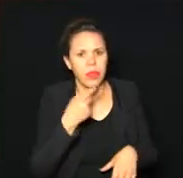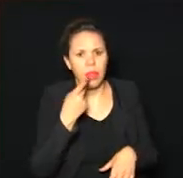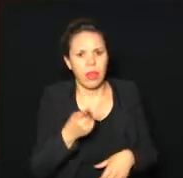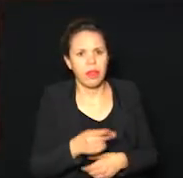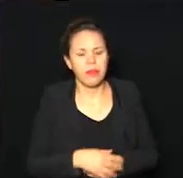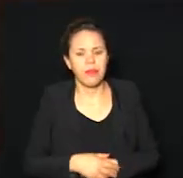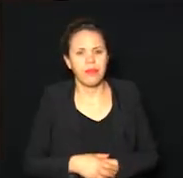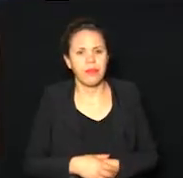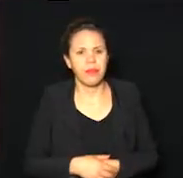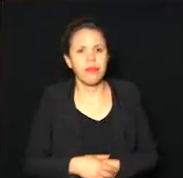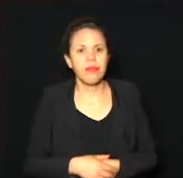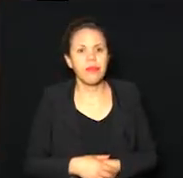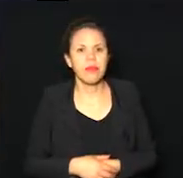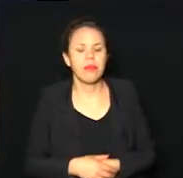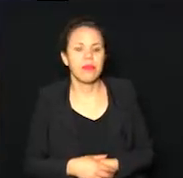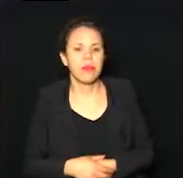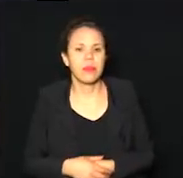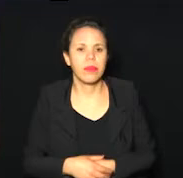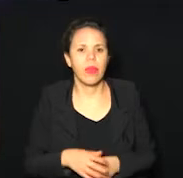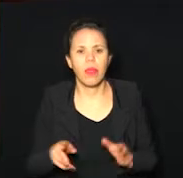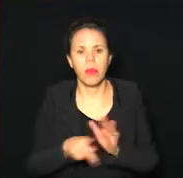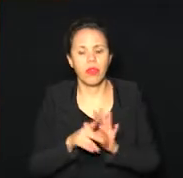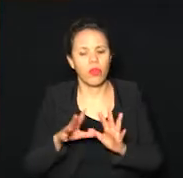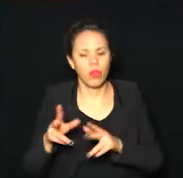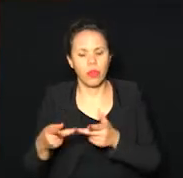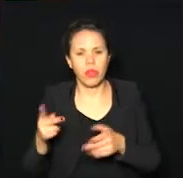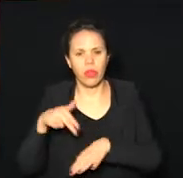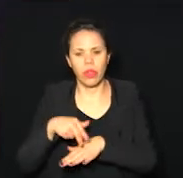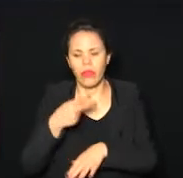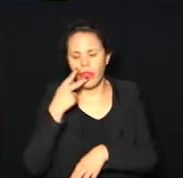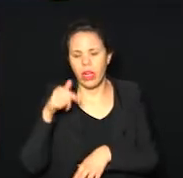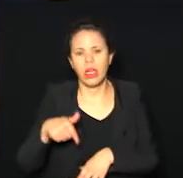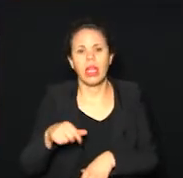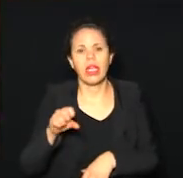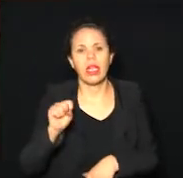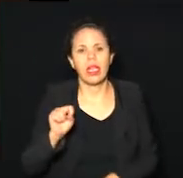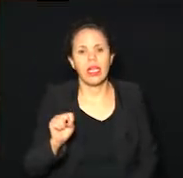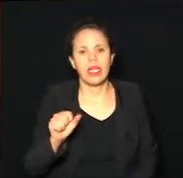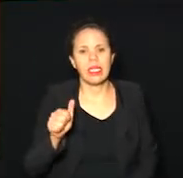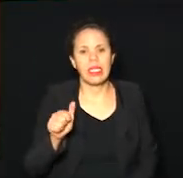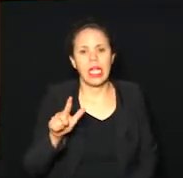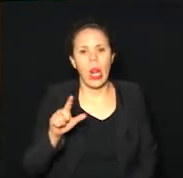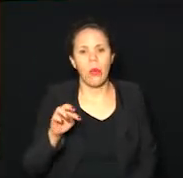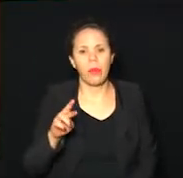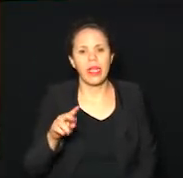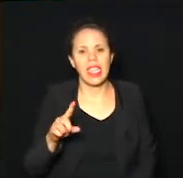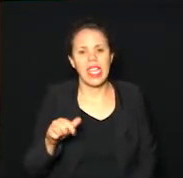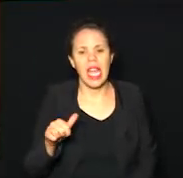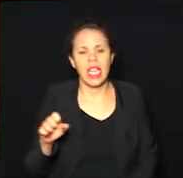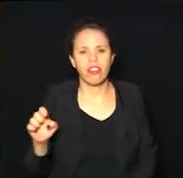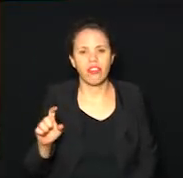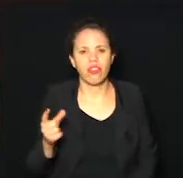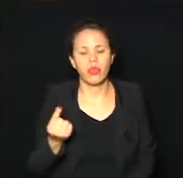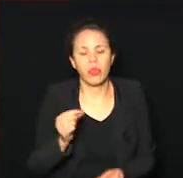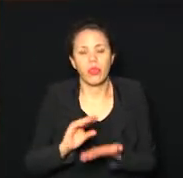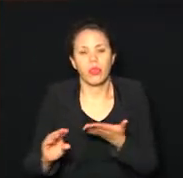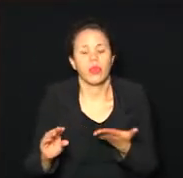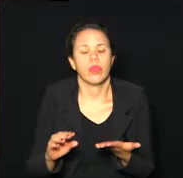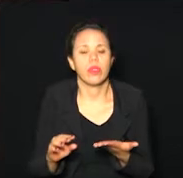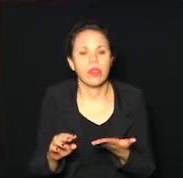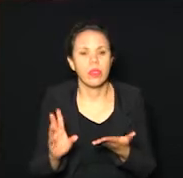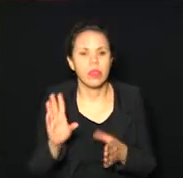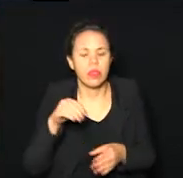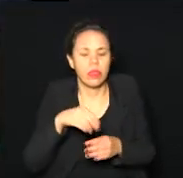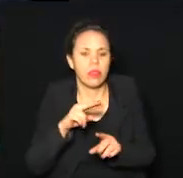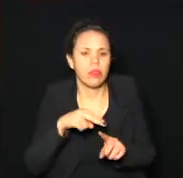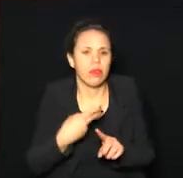Toninho e os companheiros que falaram, e a própria Silvia, a insalubridade. A insalubridade, nesse sentido, são vários trabalhadores que